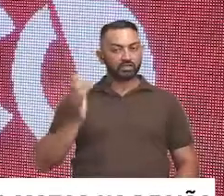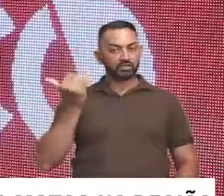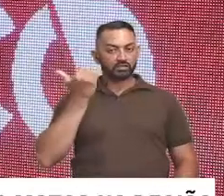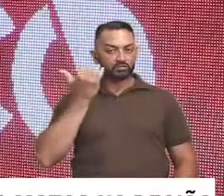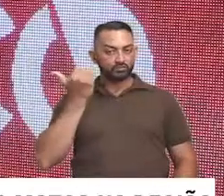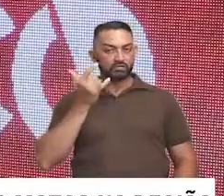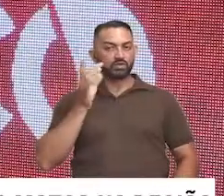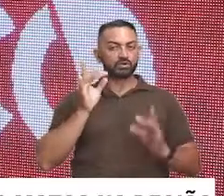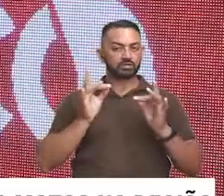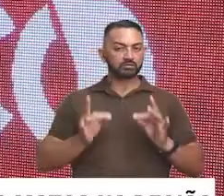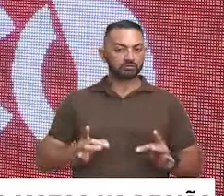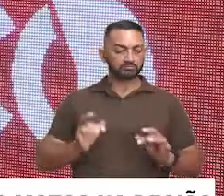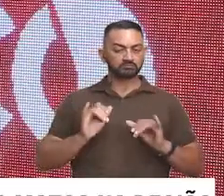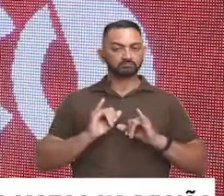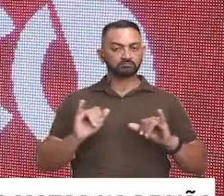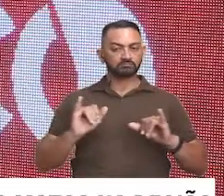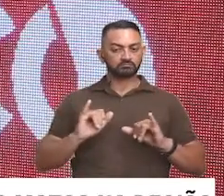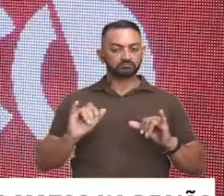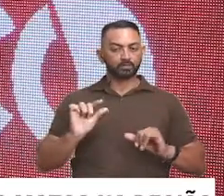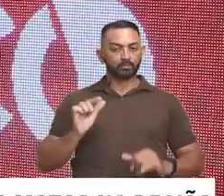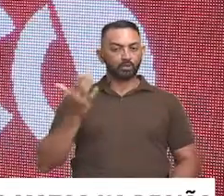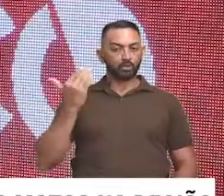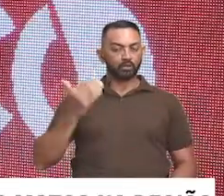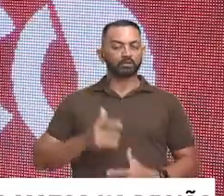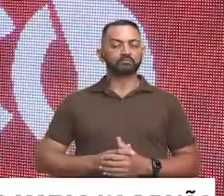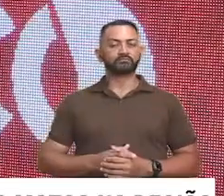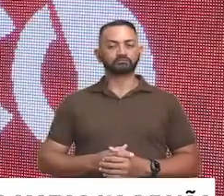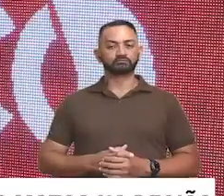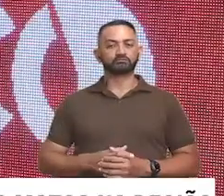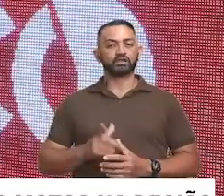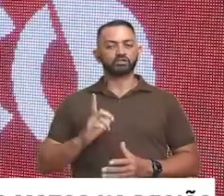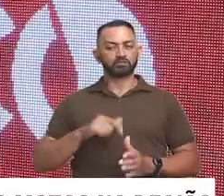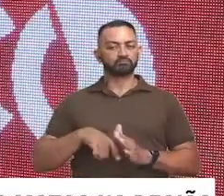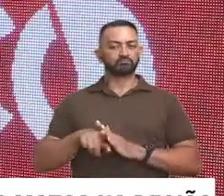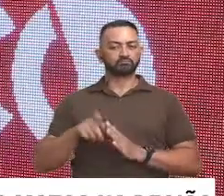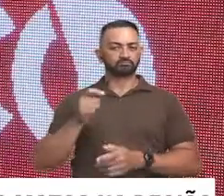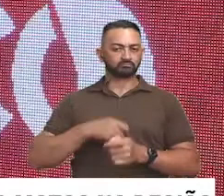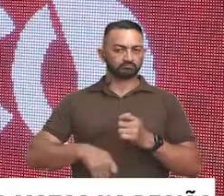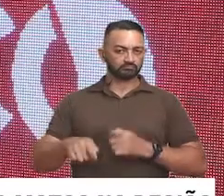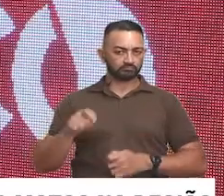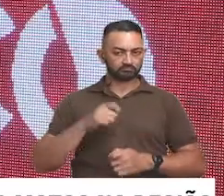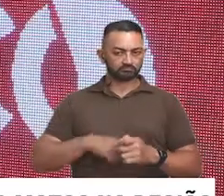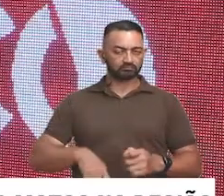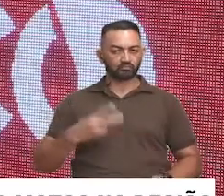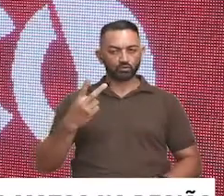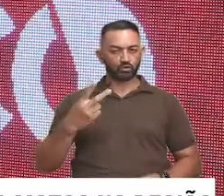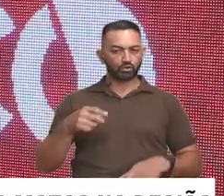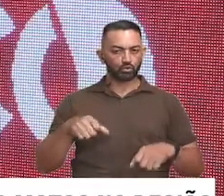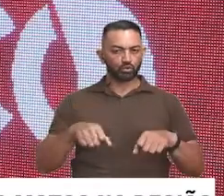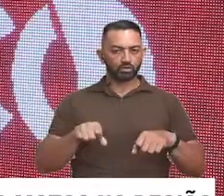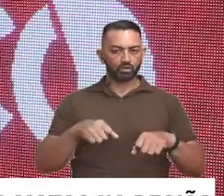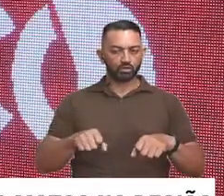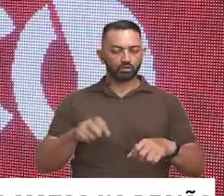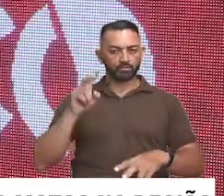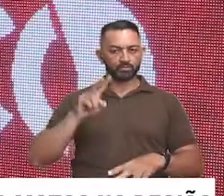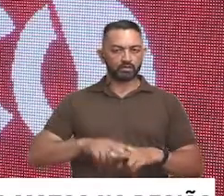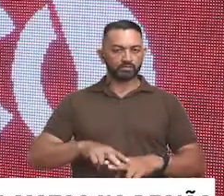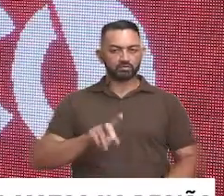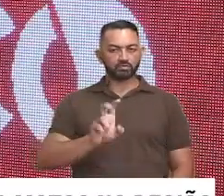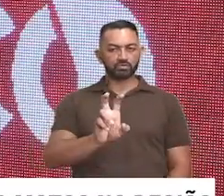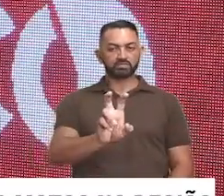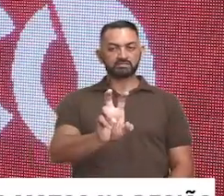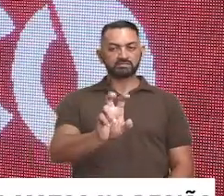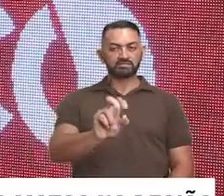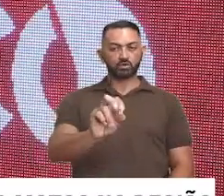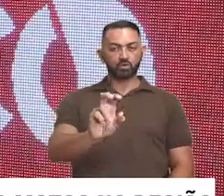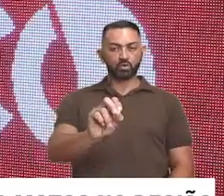é mas as informações os detalhes só foram divulgados nas últimas horas uma grande operação chamada operação Duas Rodas que